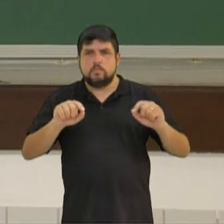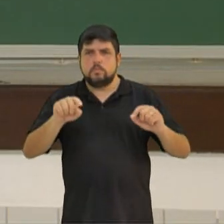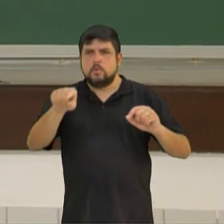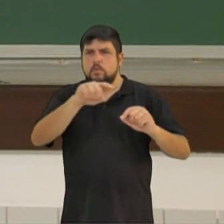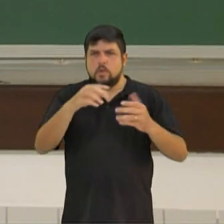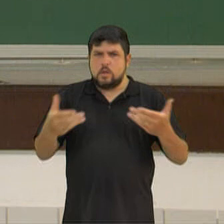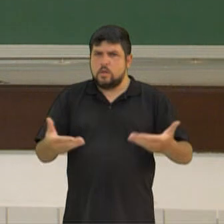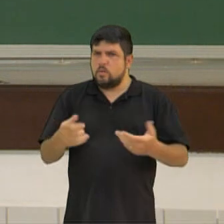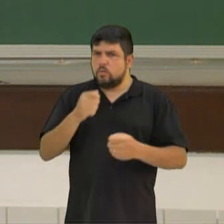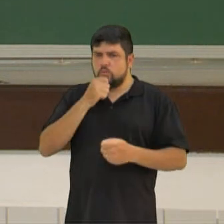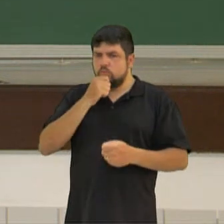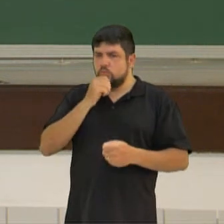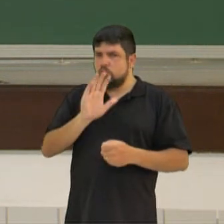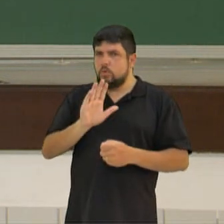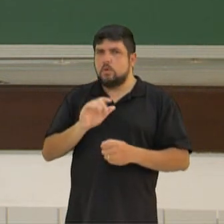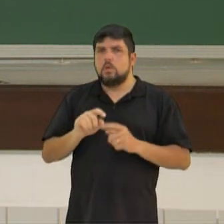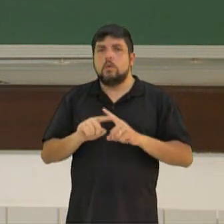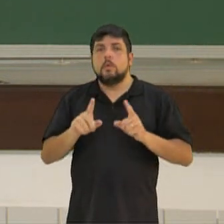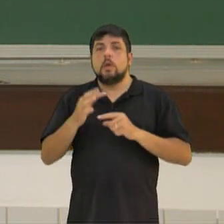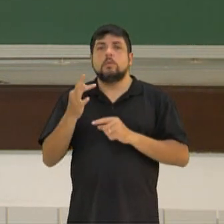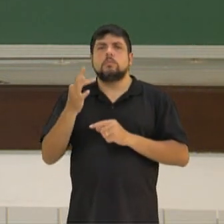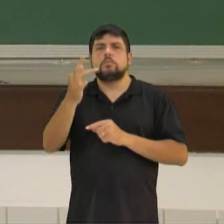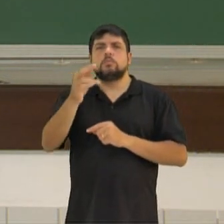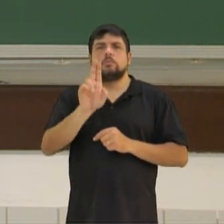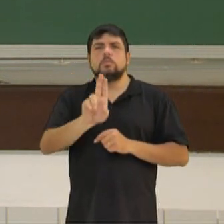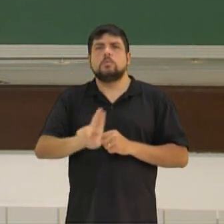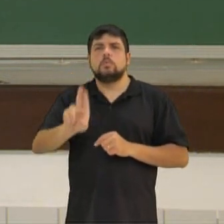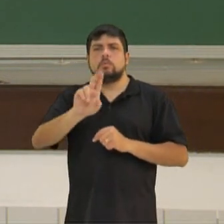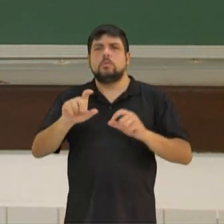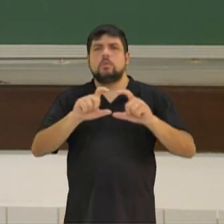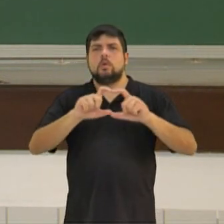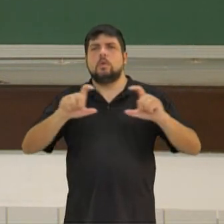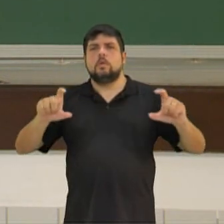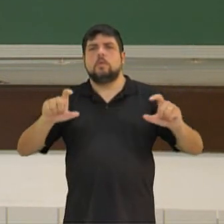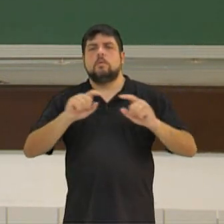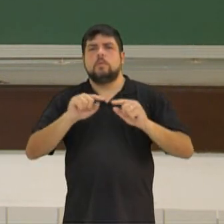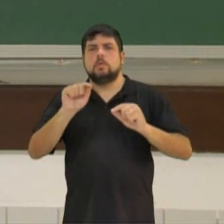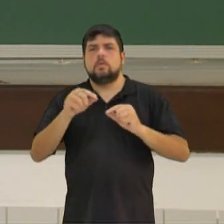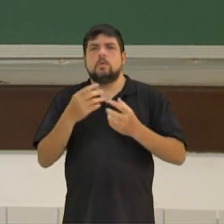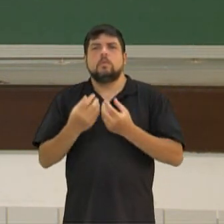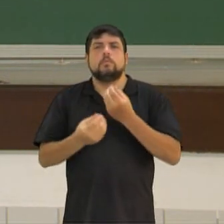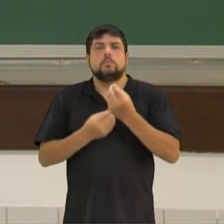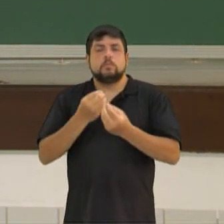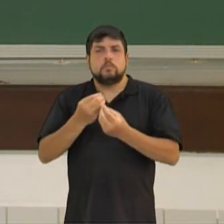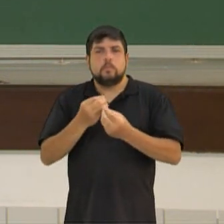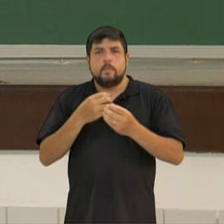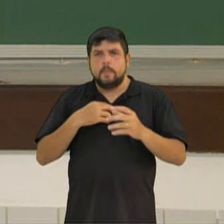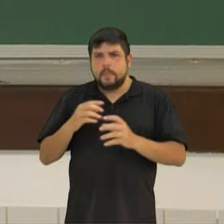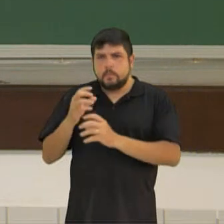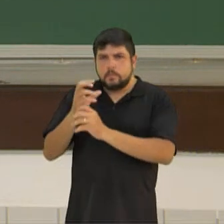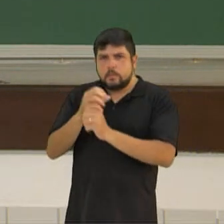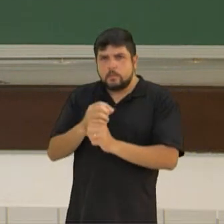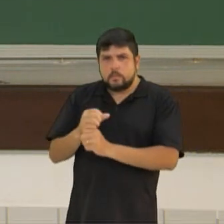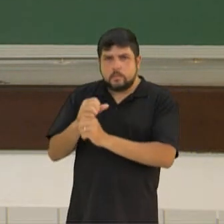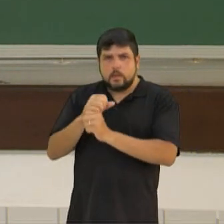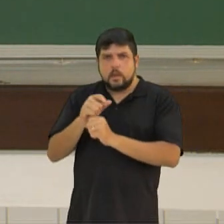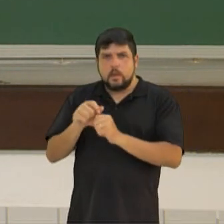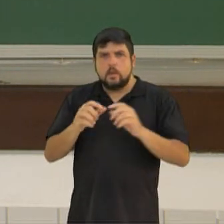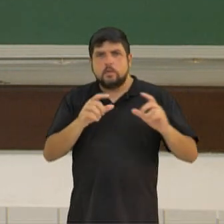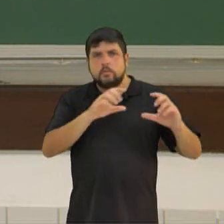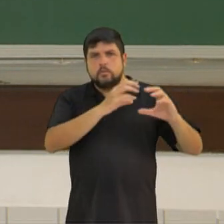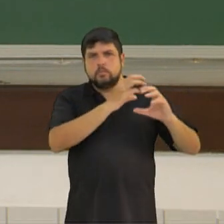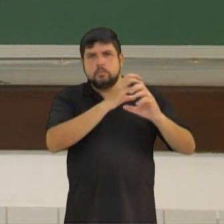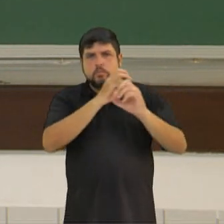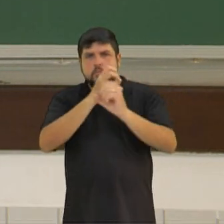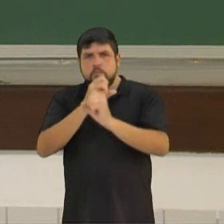agora, mas quando a gente precisa utilizar essa fórmula, o valor, o cálculo que a gente encontra, né, o resultado que a gente